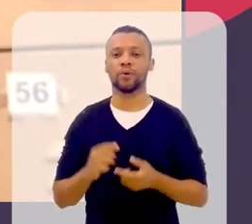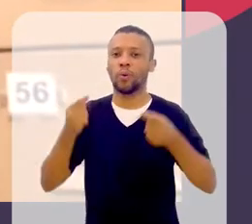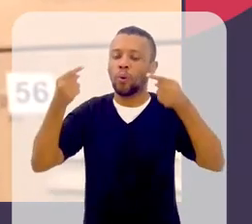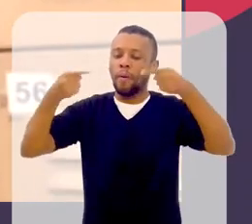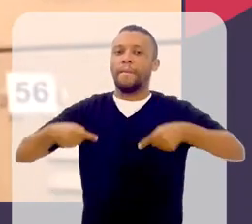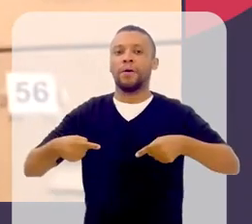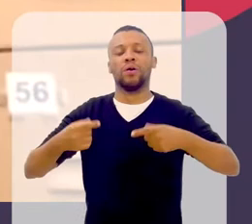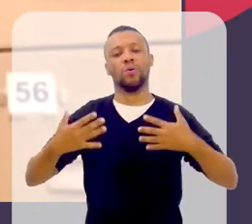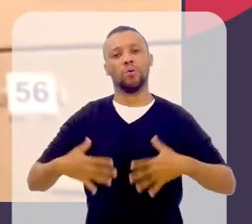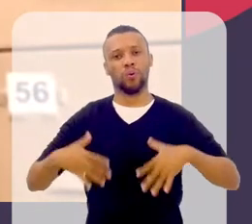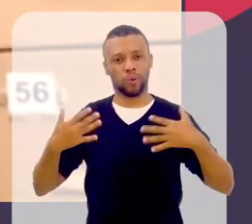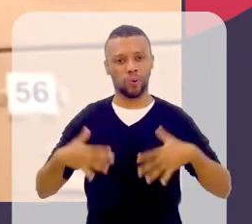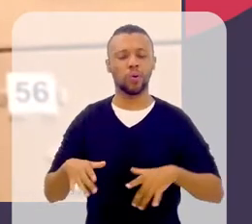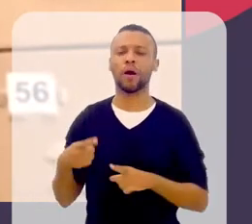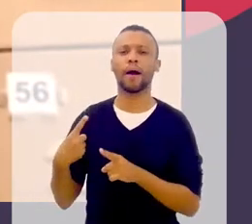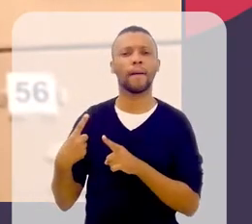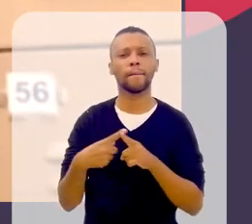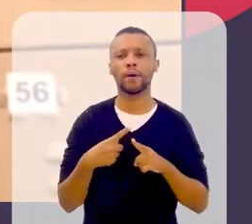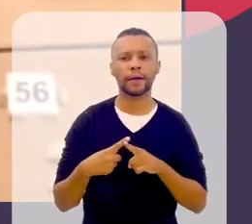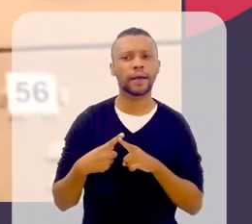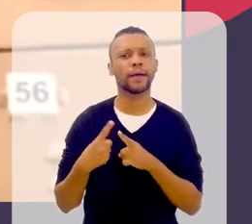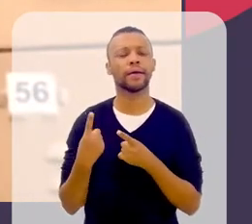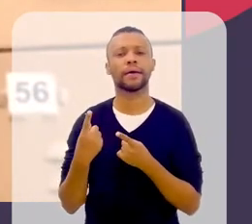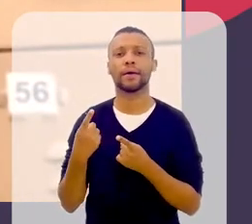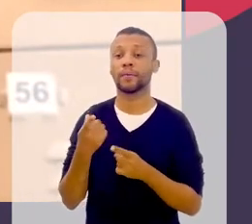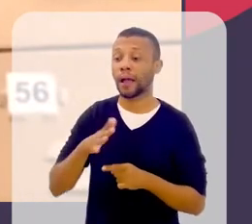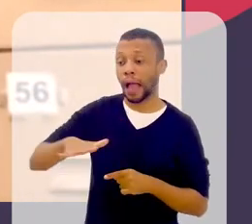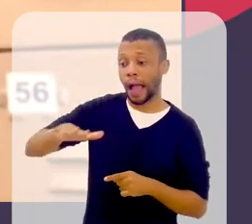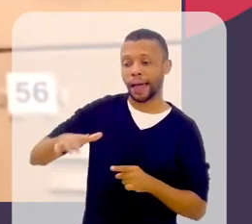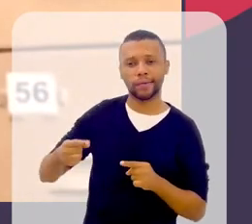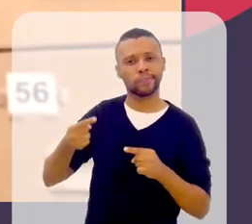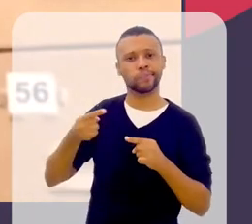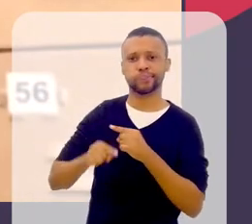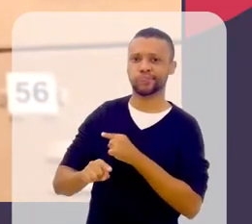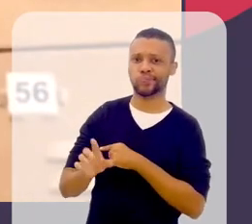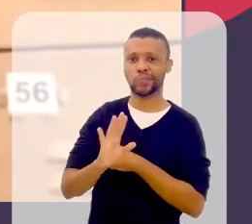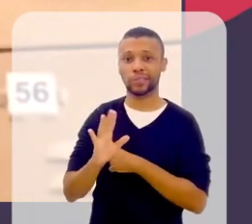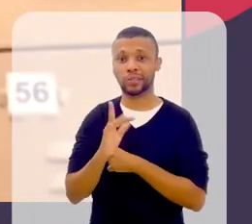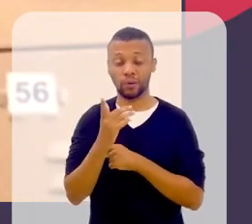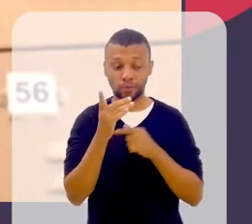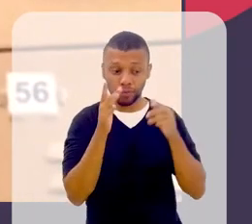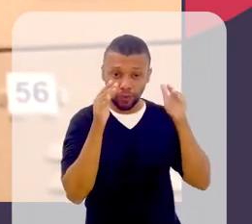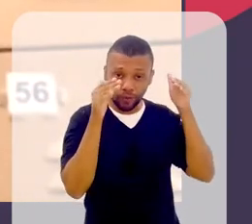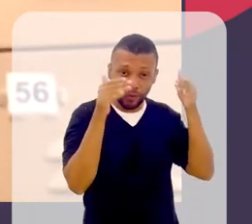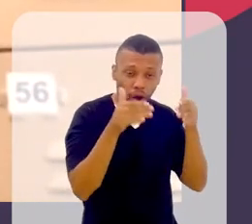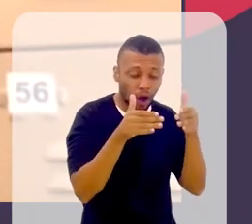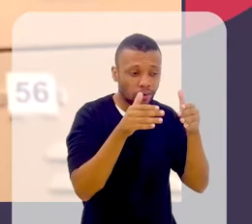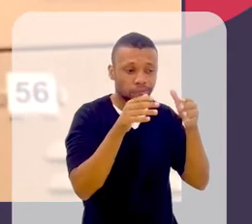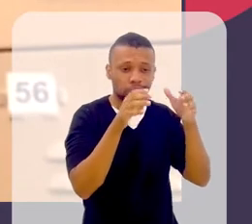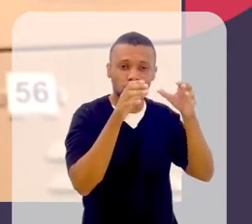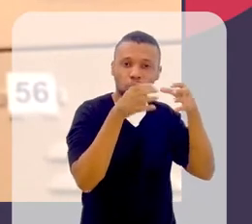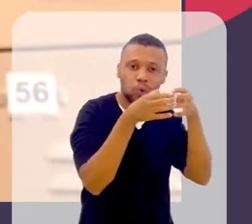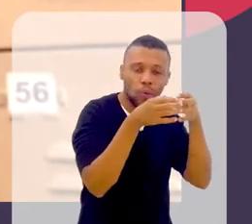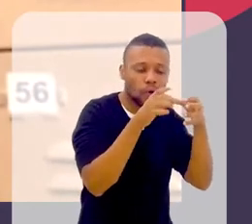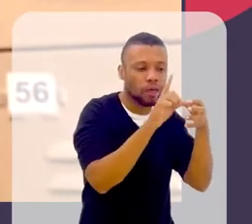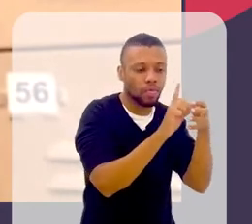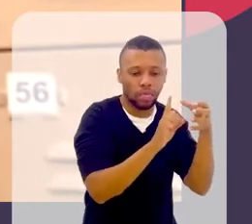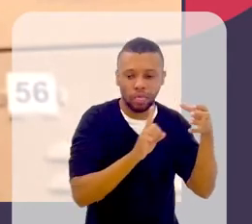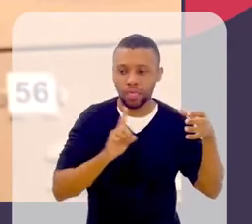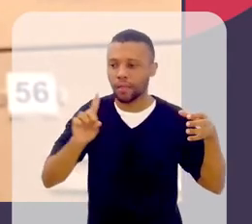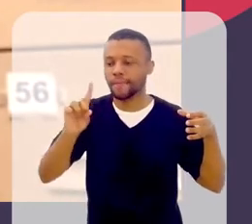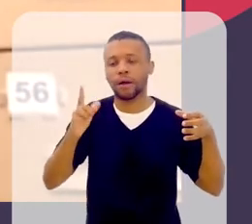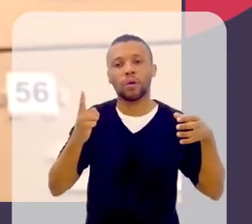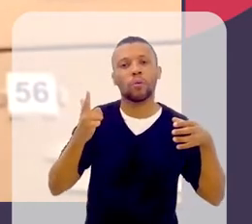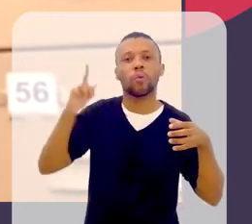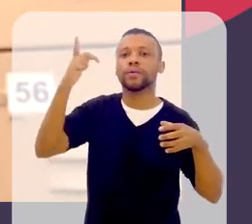Foi um desafio, assim, porque, bom, não é minha área, sabe? Então, foi sair de uma bolha e cair de